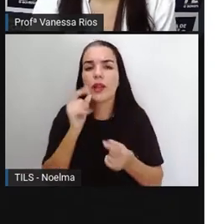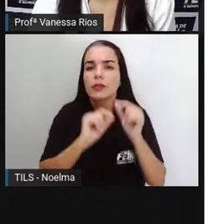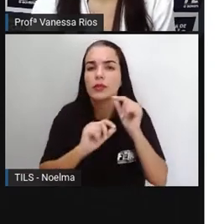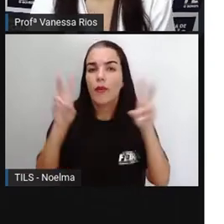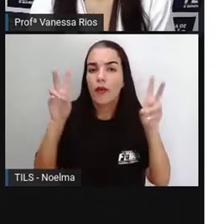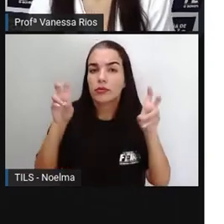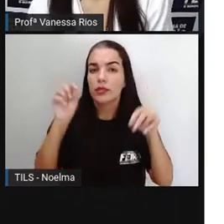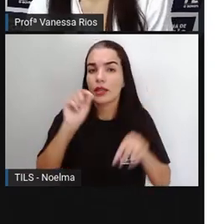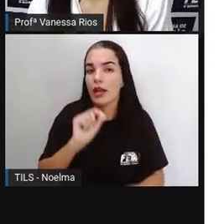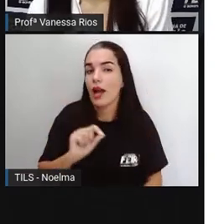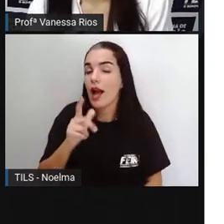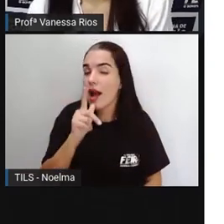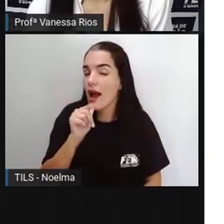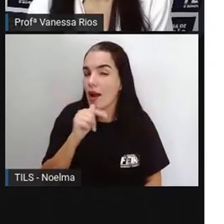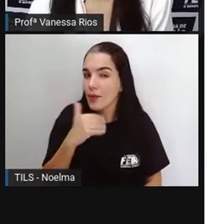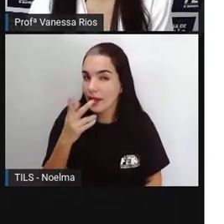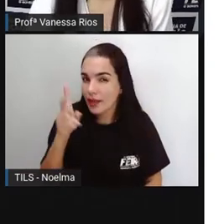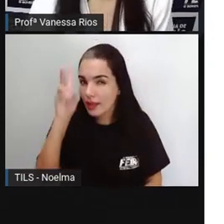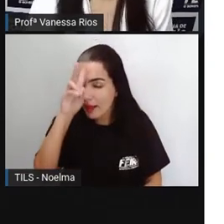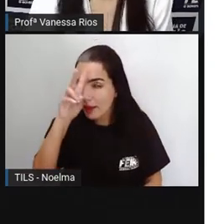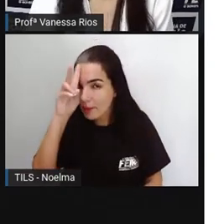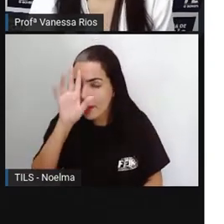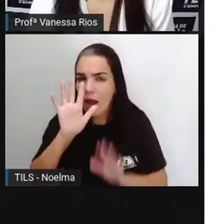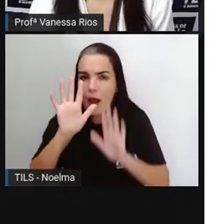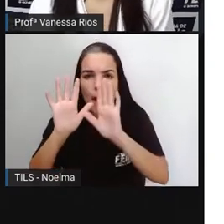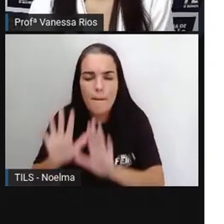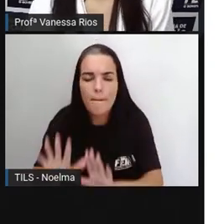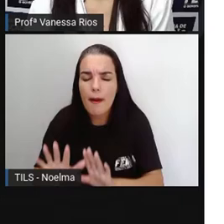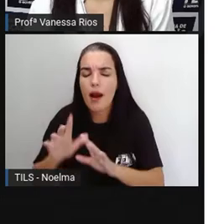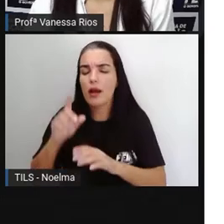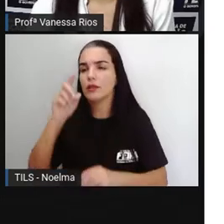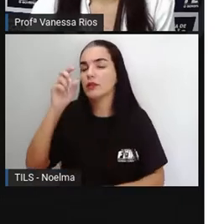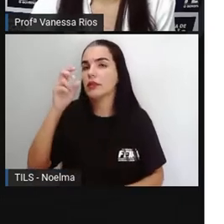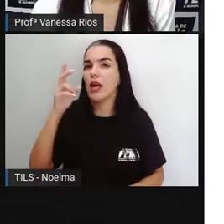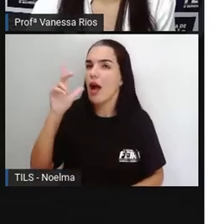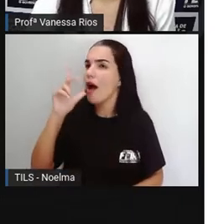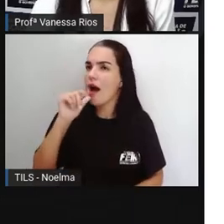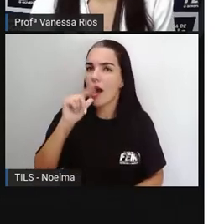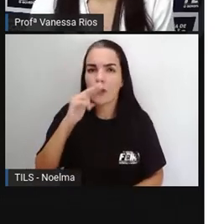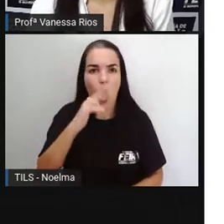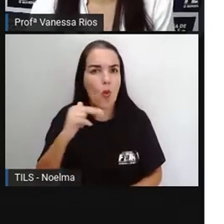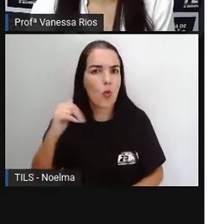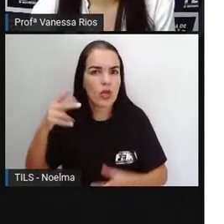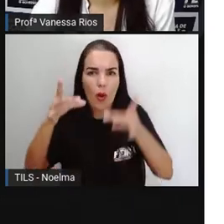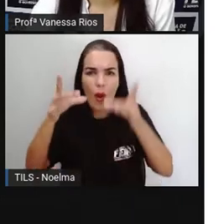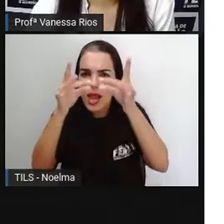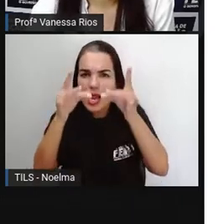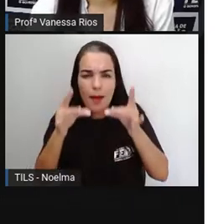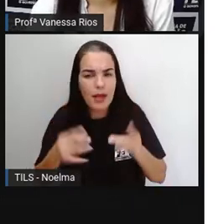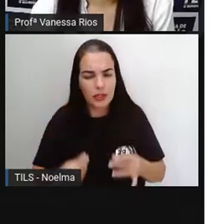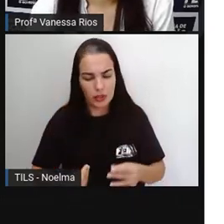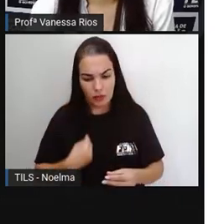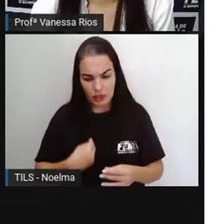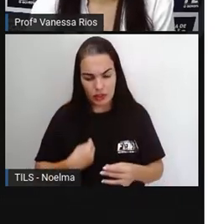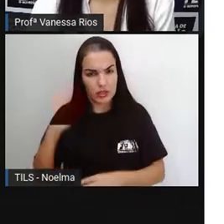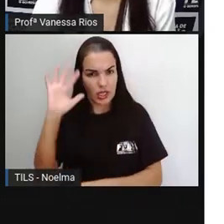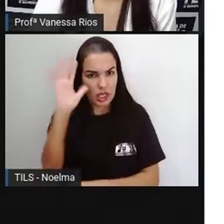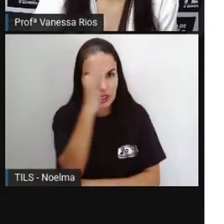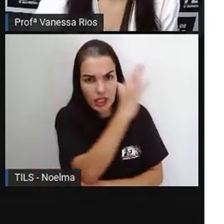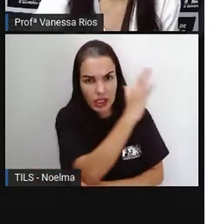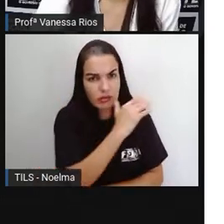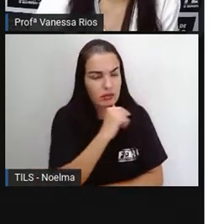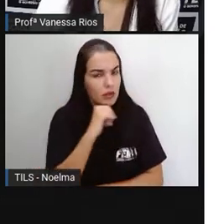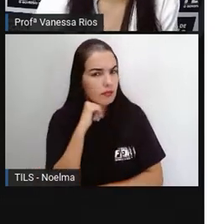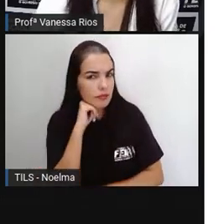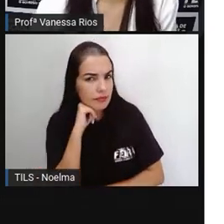do material água. Mas a água não é o único material, não é o único elemento que está presente na natureza